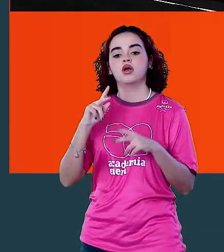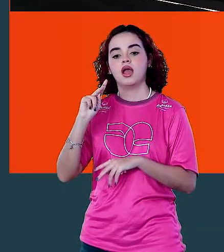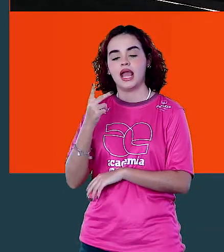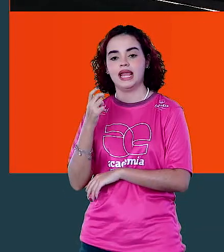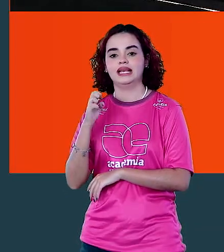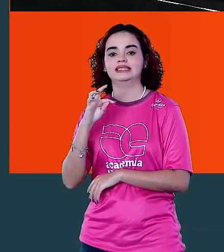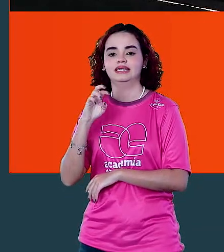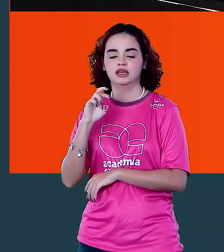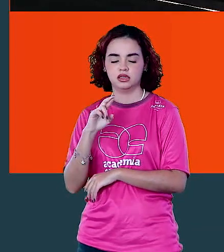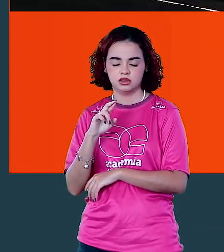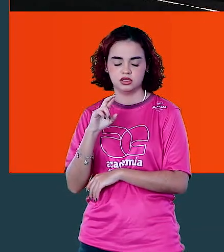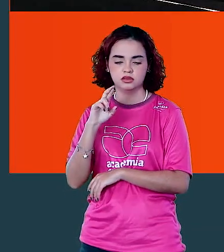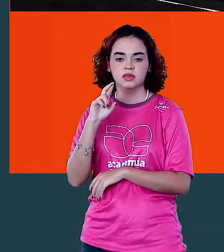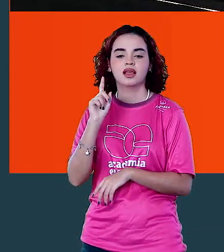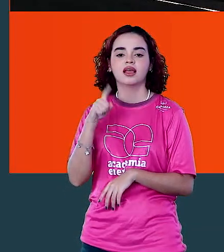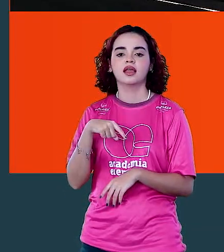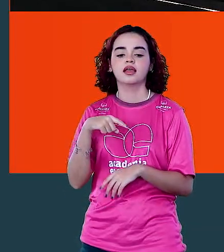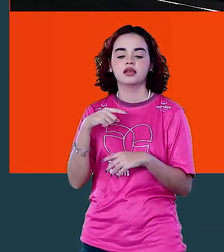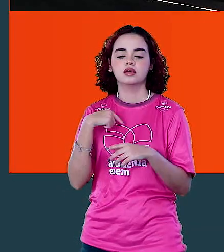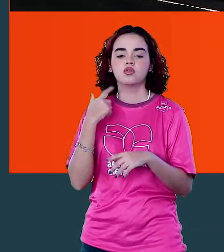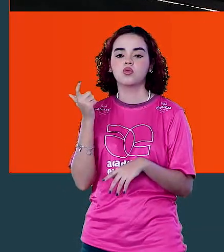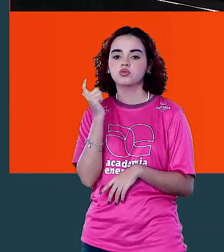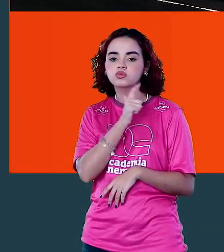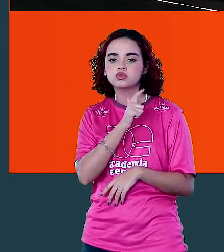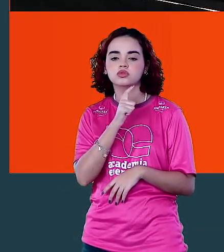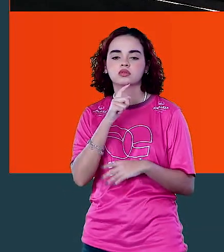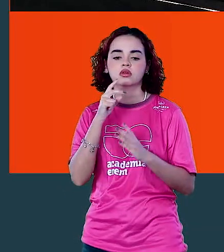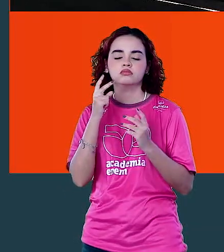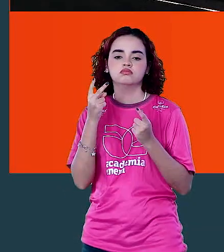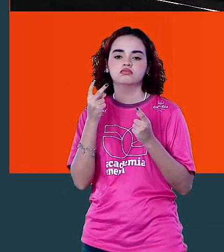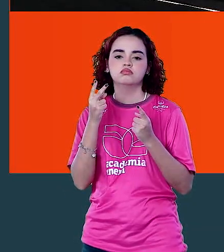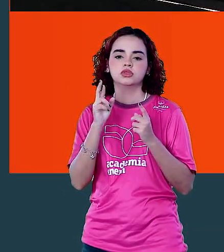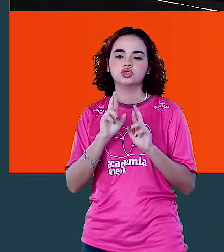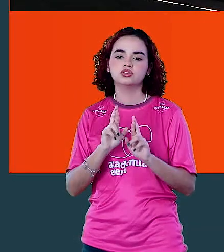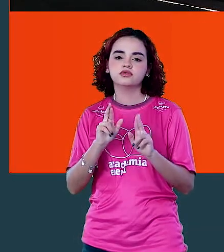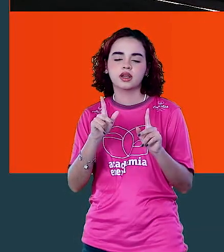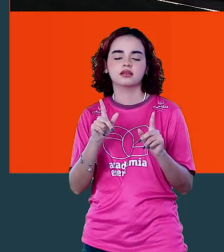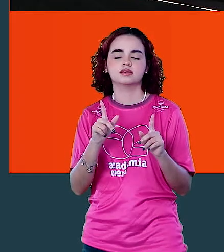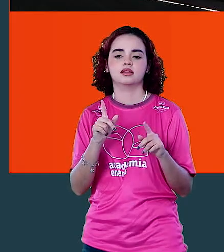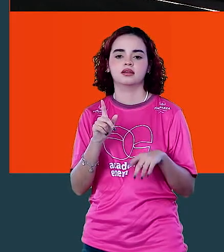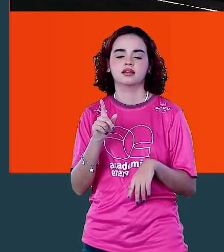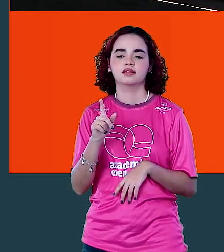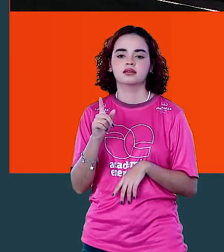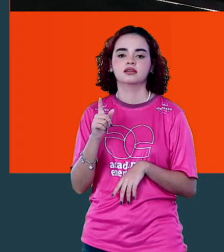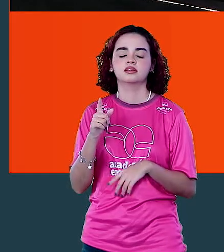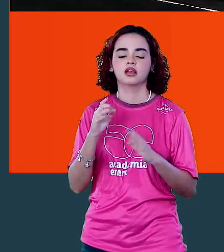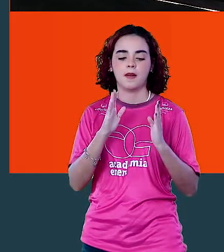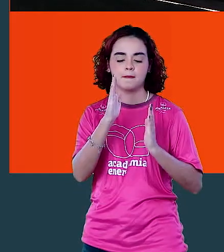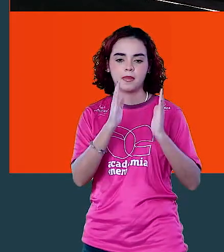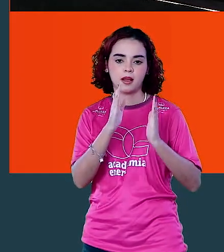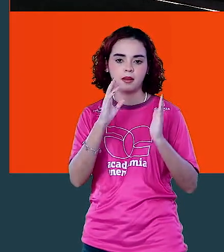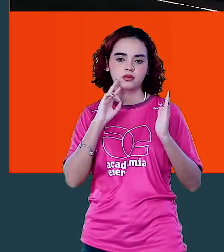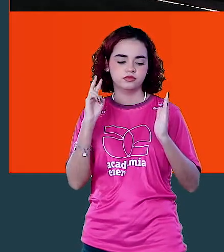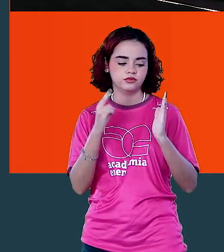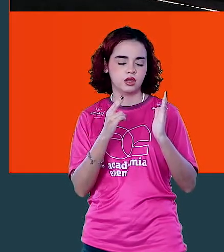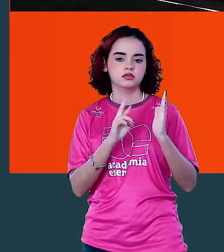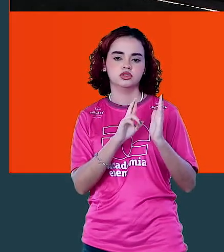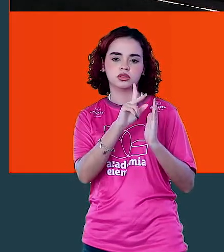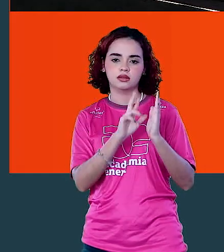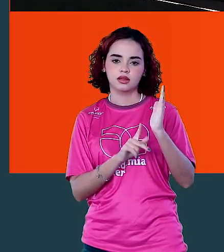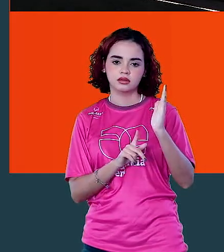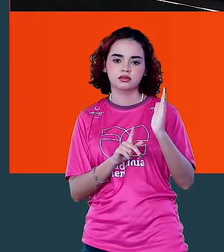fases. Mistura homogênea é aquela que eu não consigo diferenciar as fases. Visualmente é uma coisa